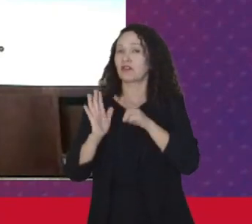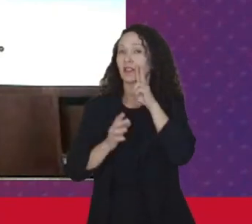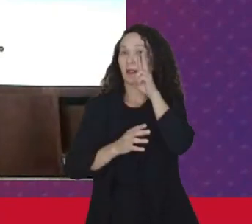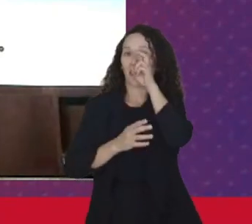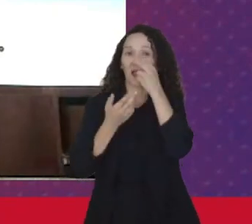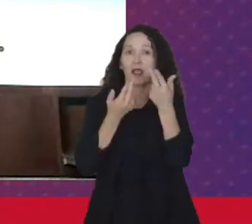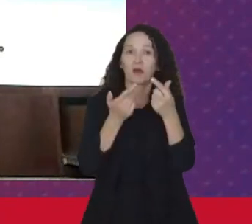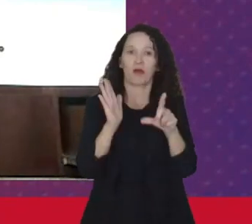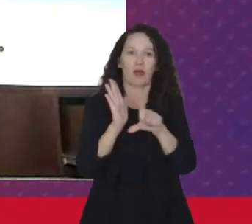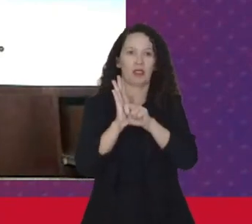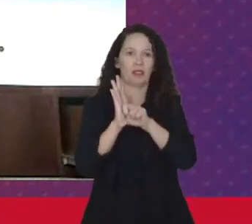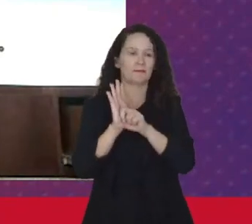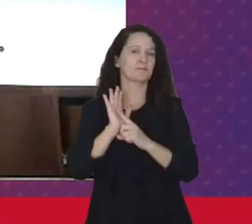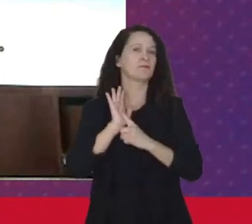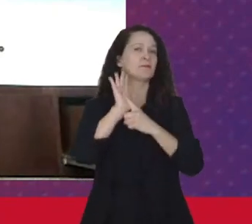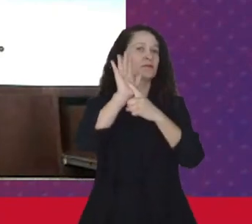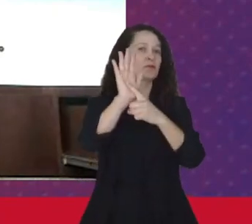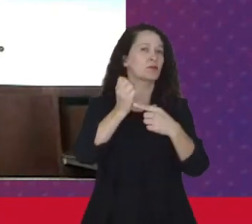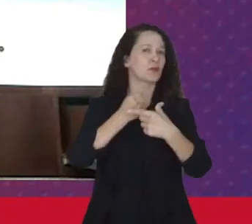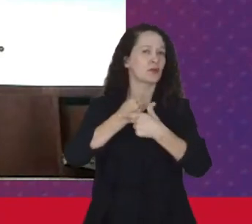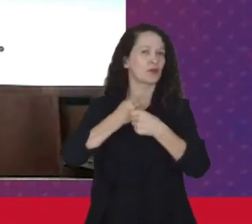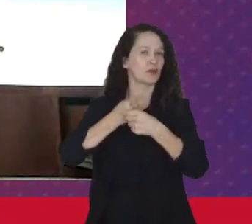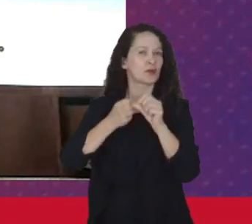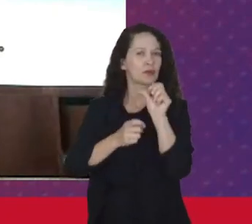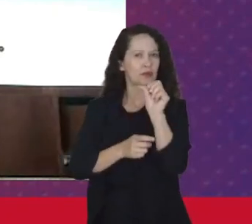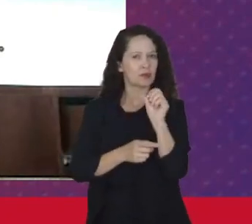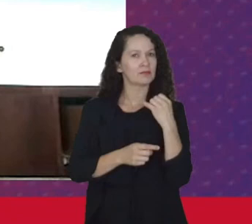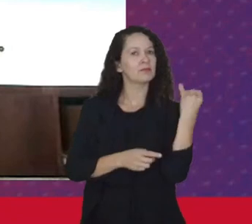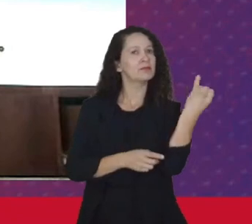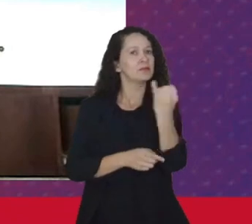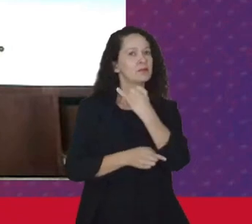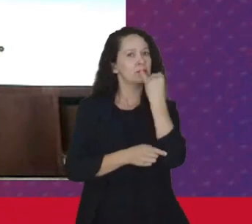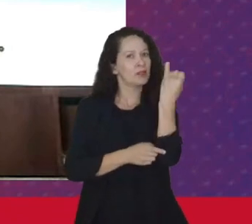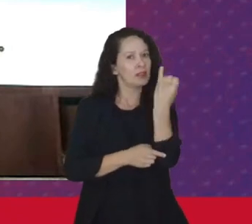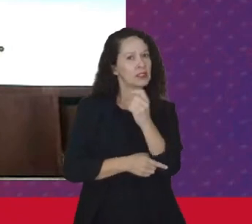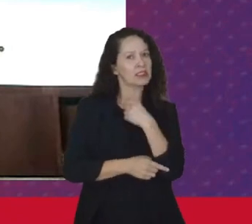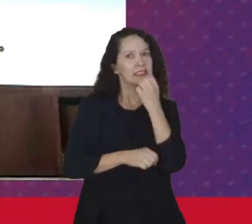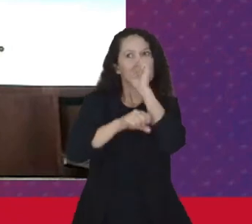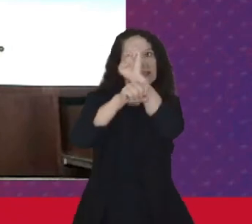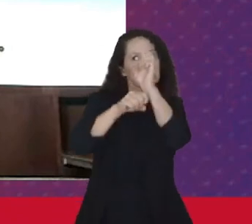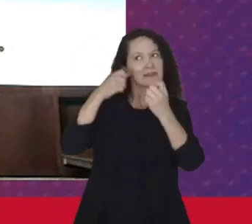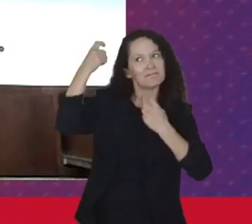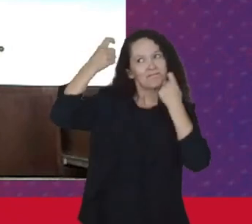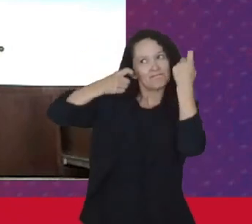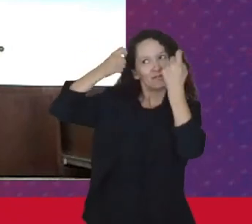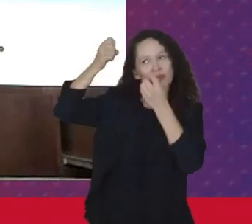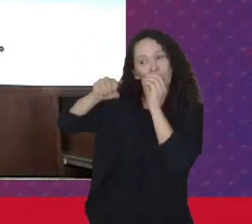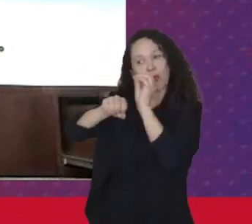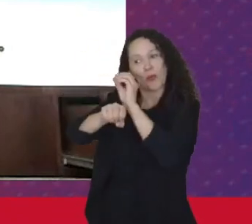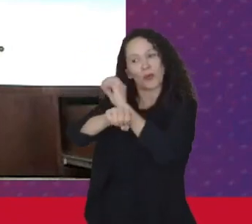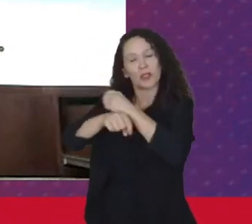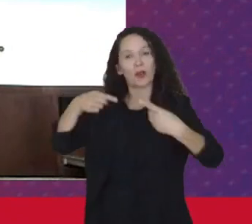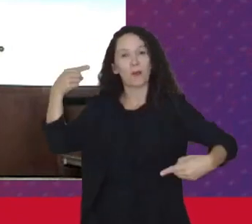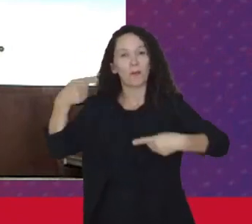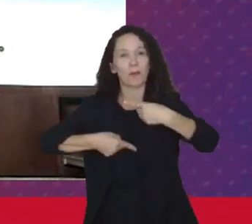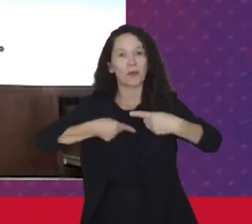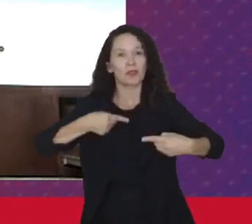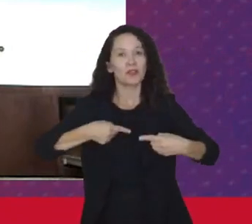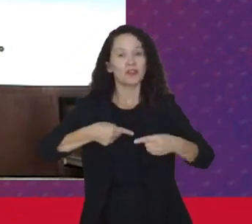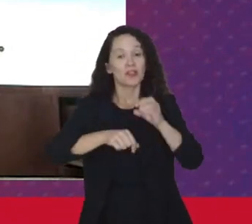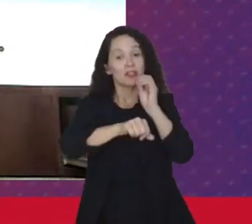de lei. Ela traz no artigo 6º a importância de estados se preocuparem com políticas